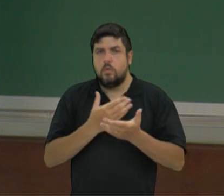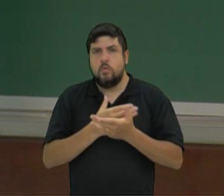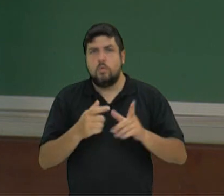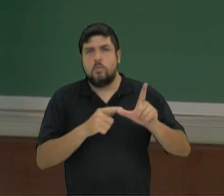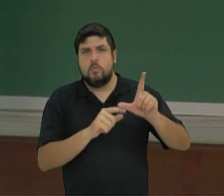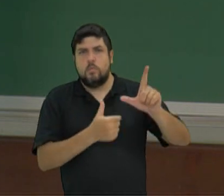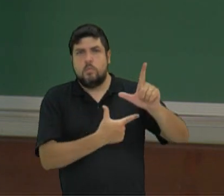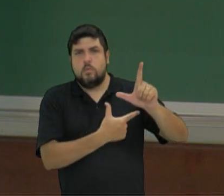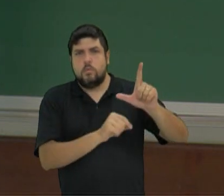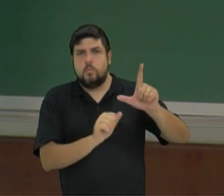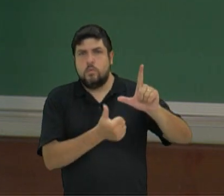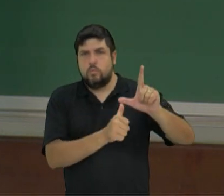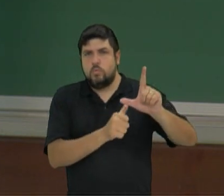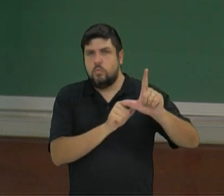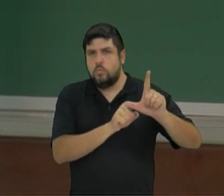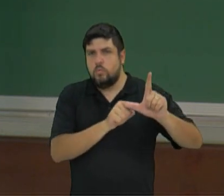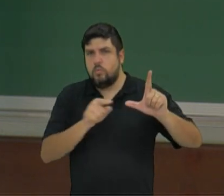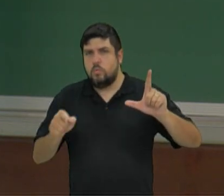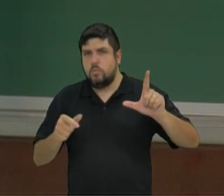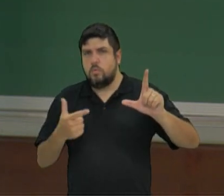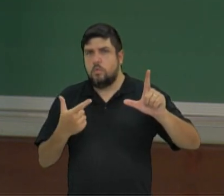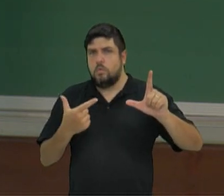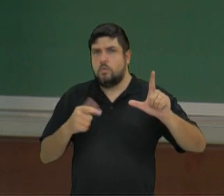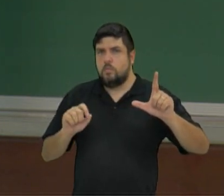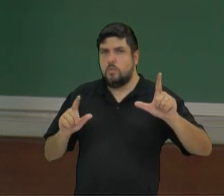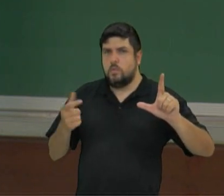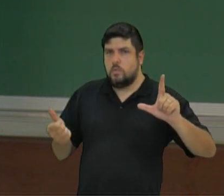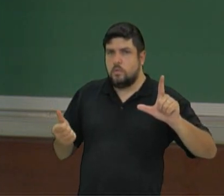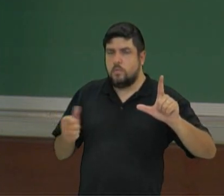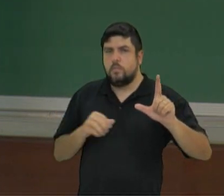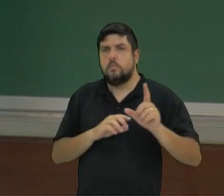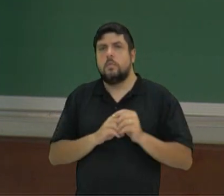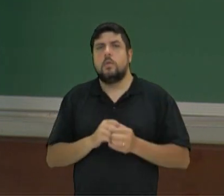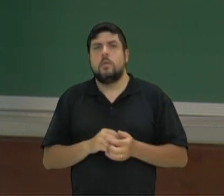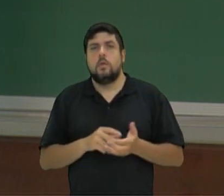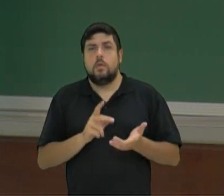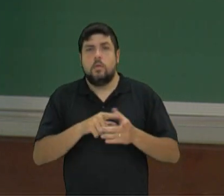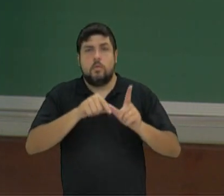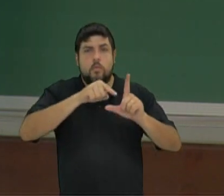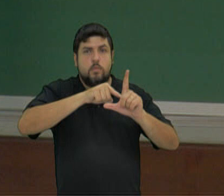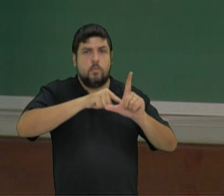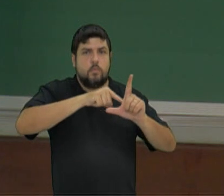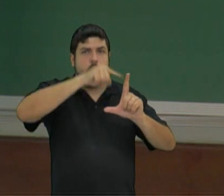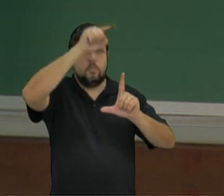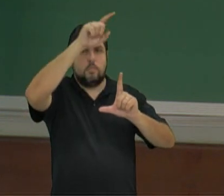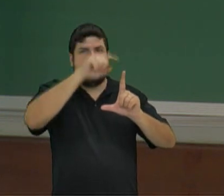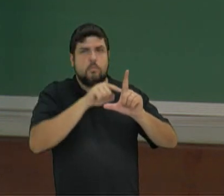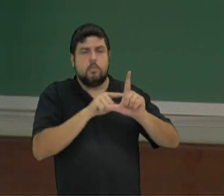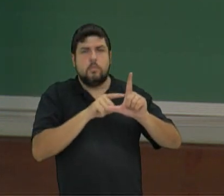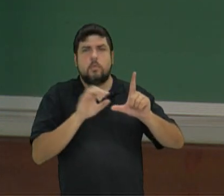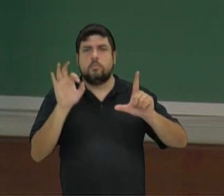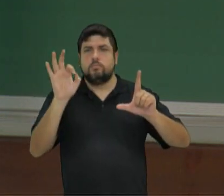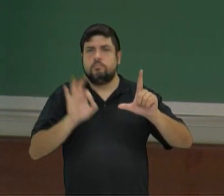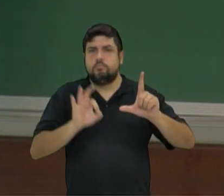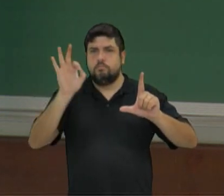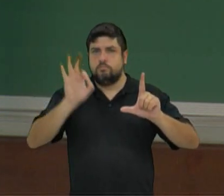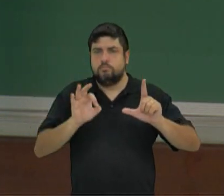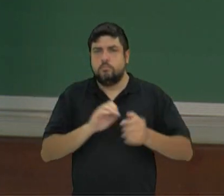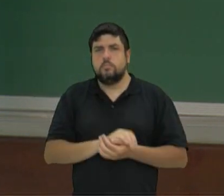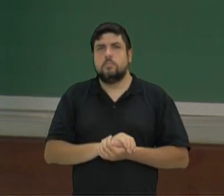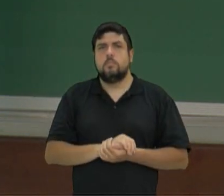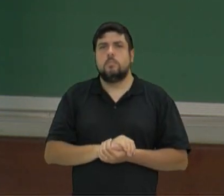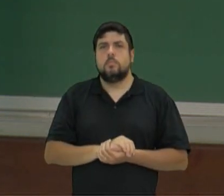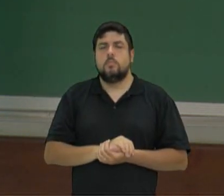2011, terminando em 2016. Na vertical o meu percentual.